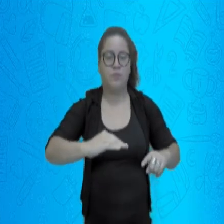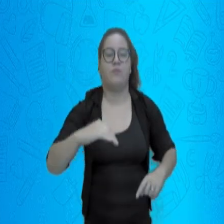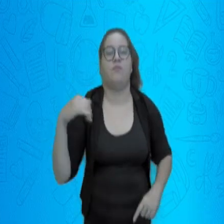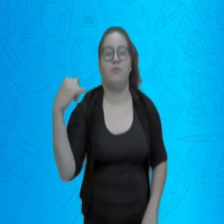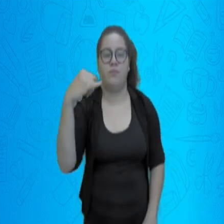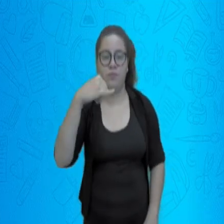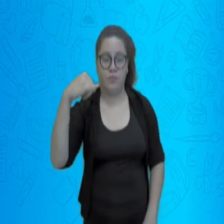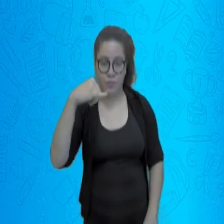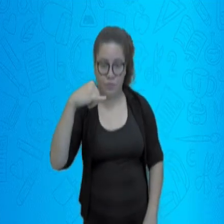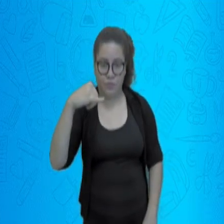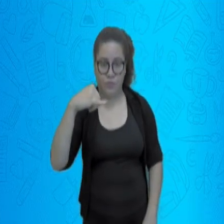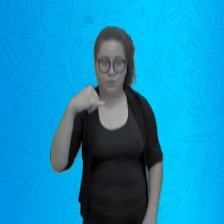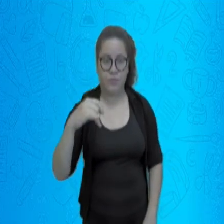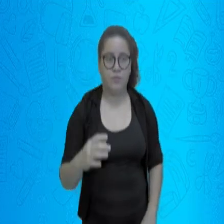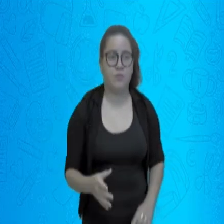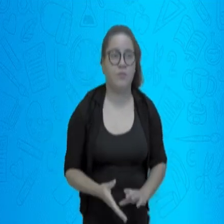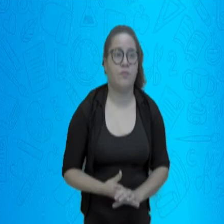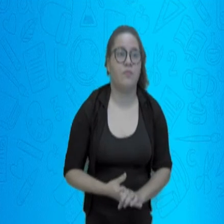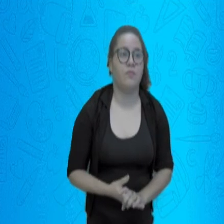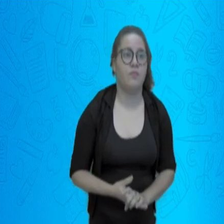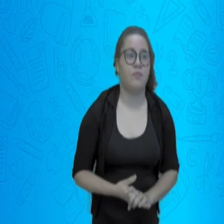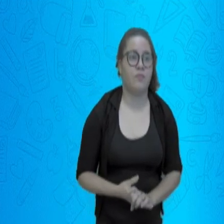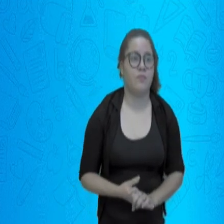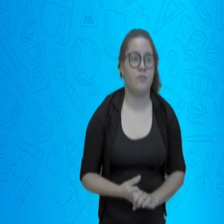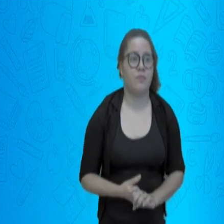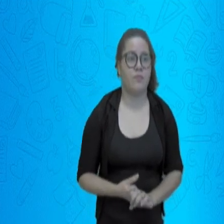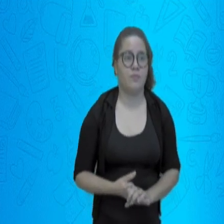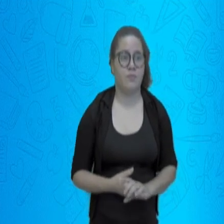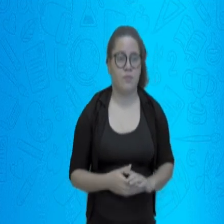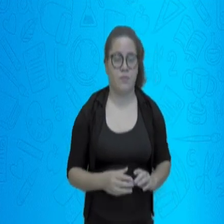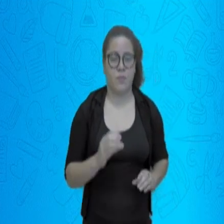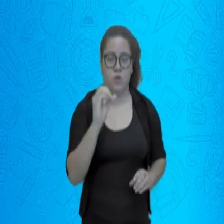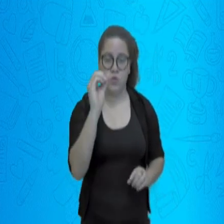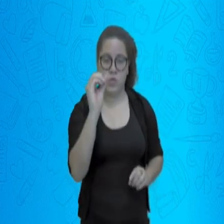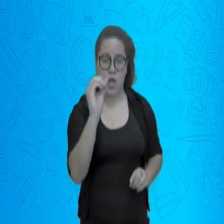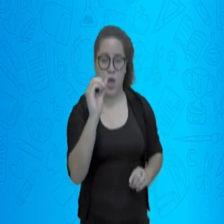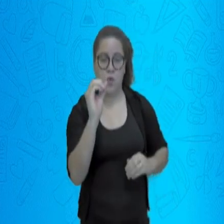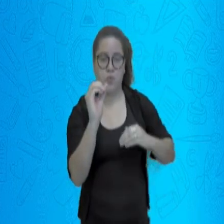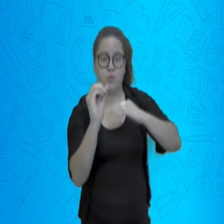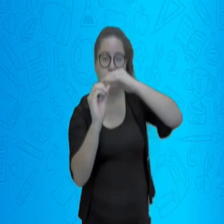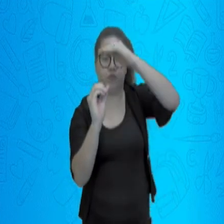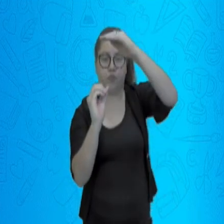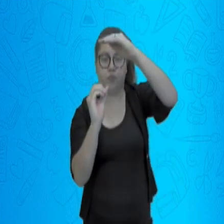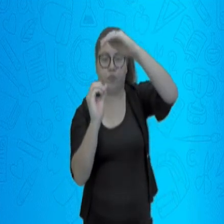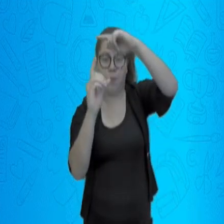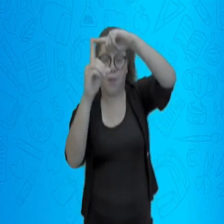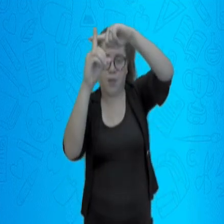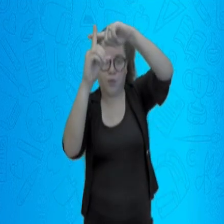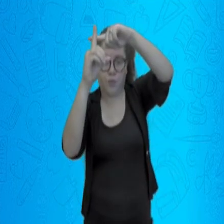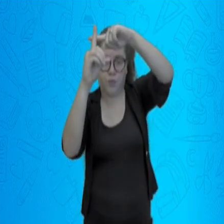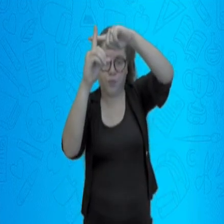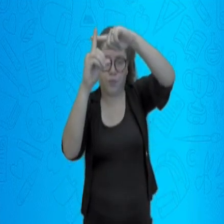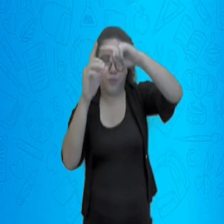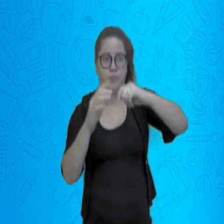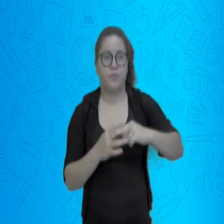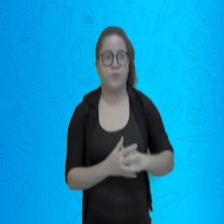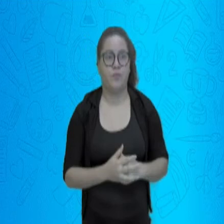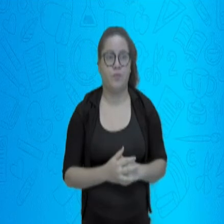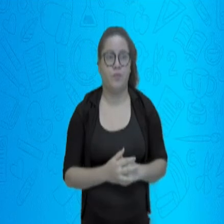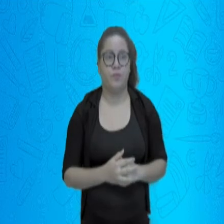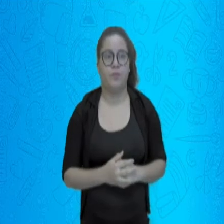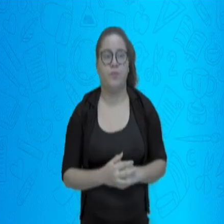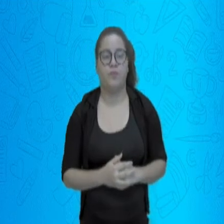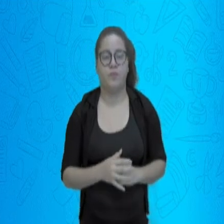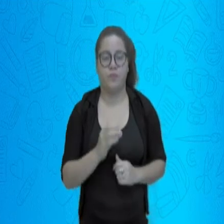zero é negativo. Então, aqui é maior, quanto, né, tiver aqui em relação ao zero, aqui vai